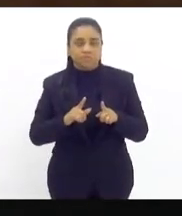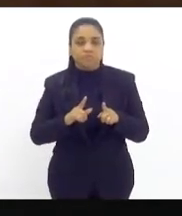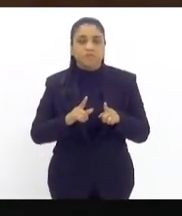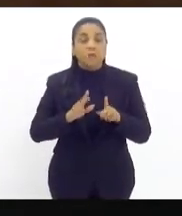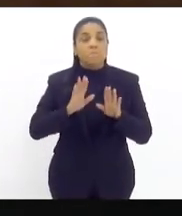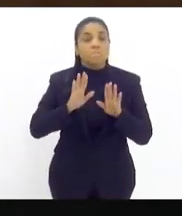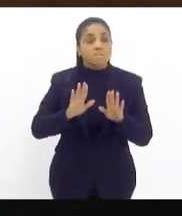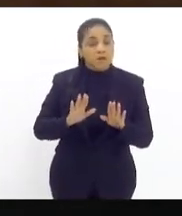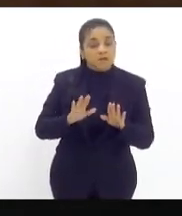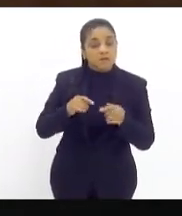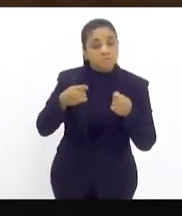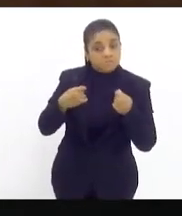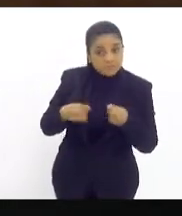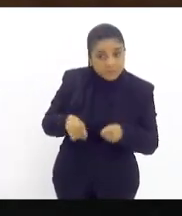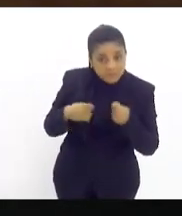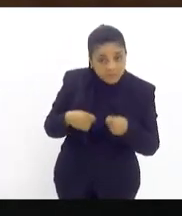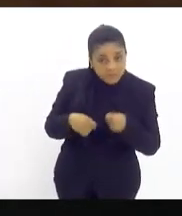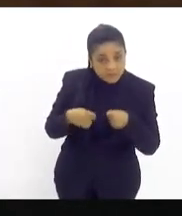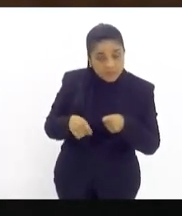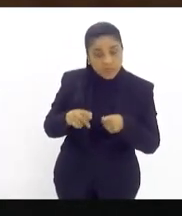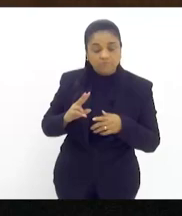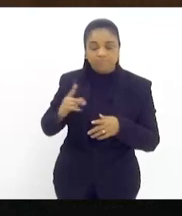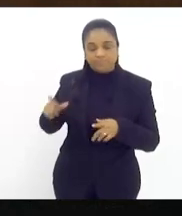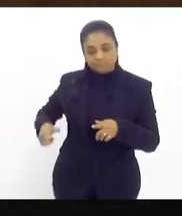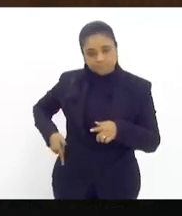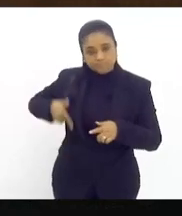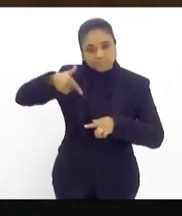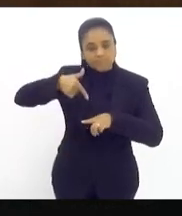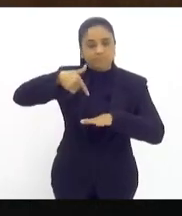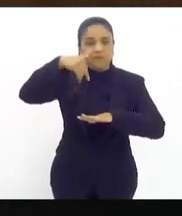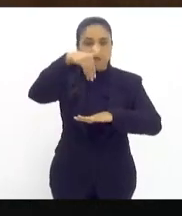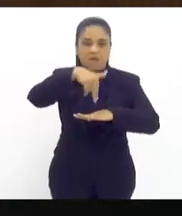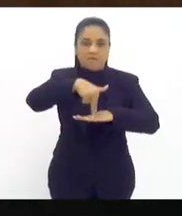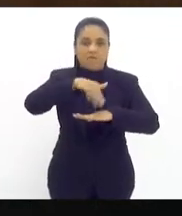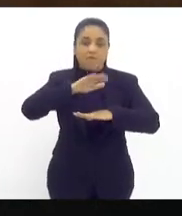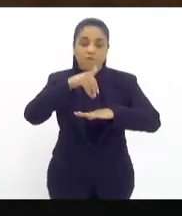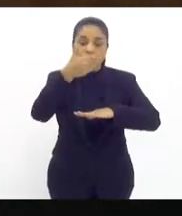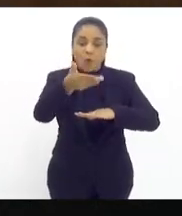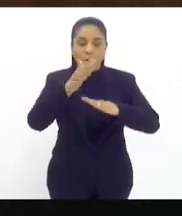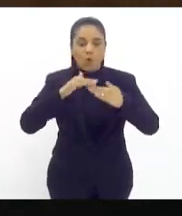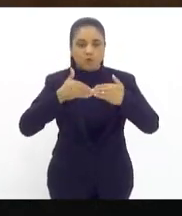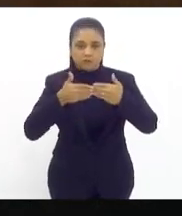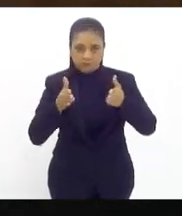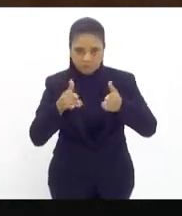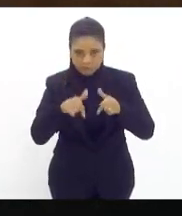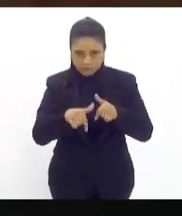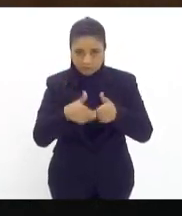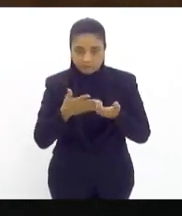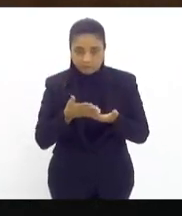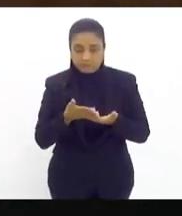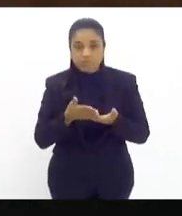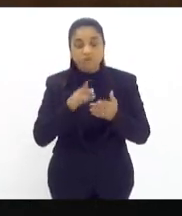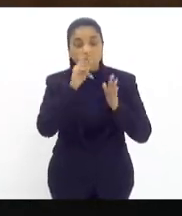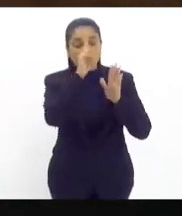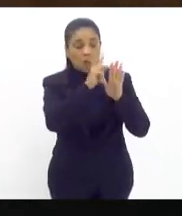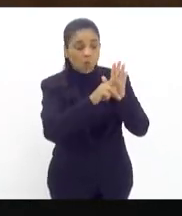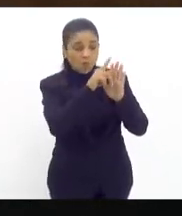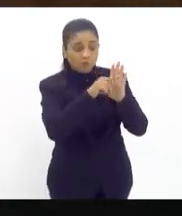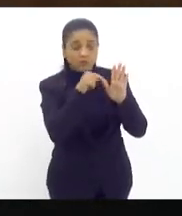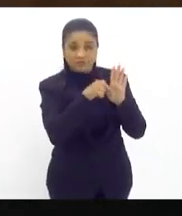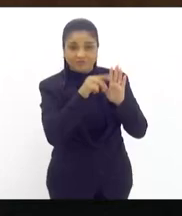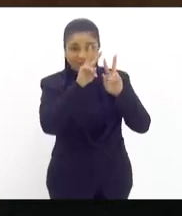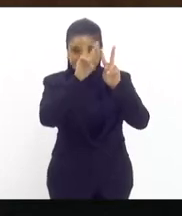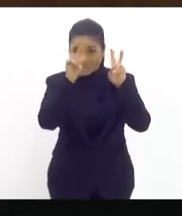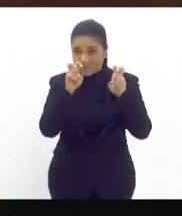caso precise ele tem que estar lá o grande problema do projeto é que quando fala de segurança